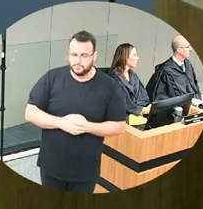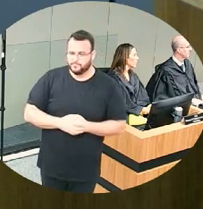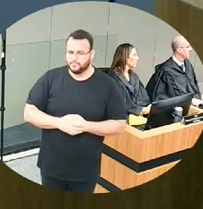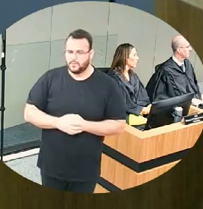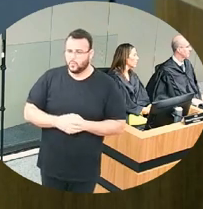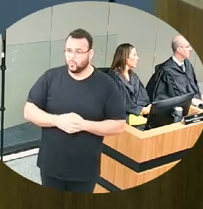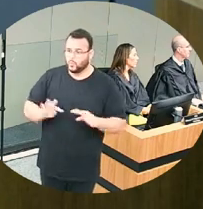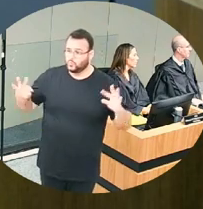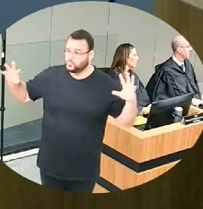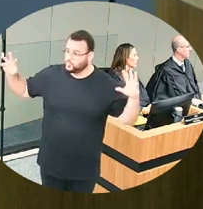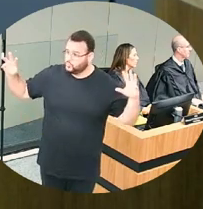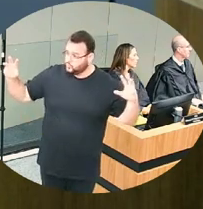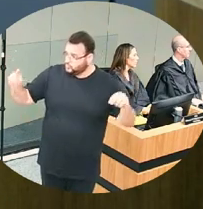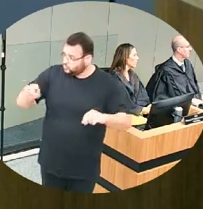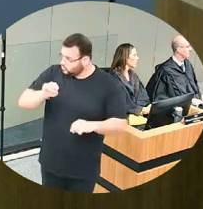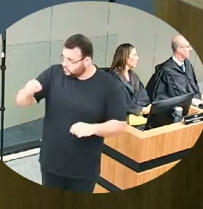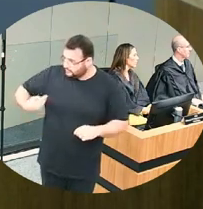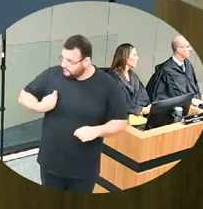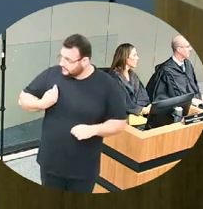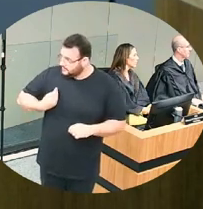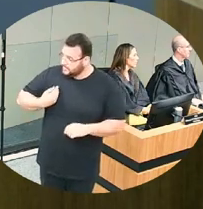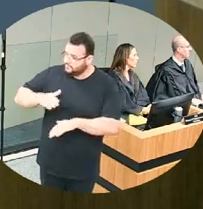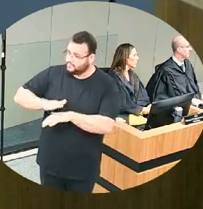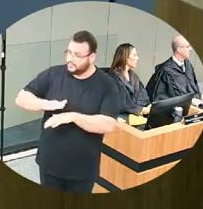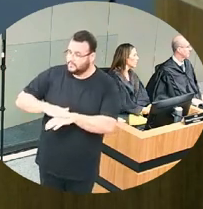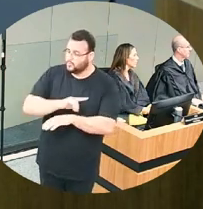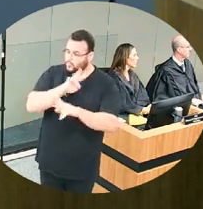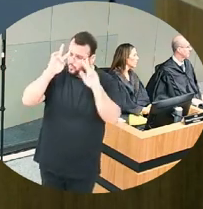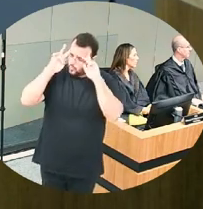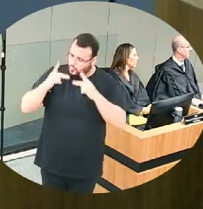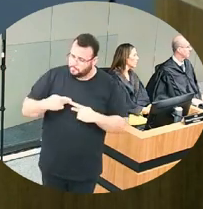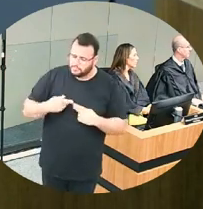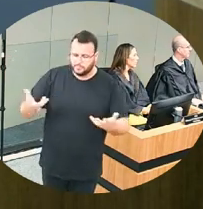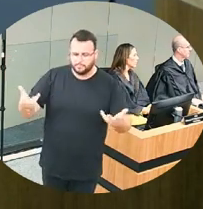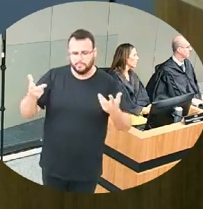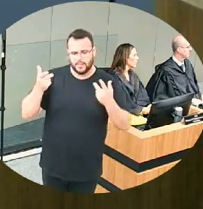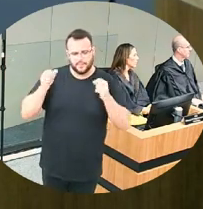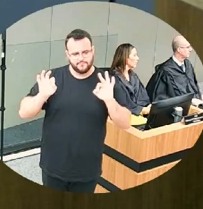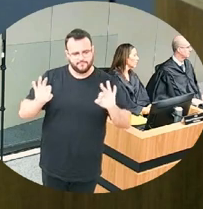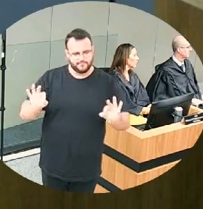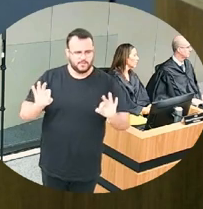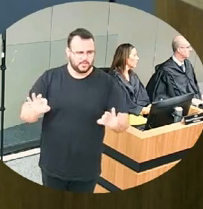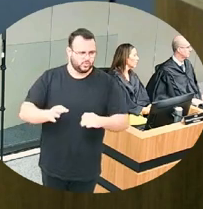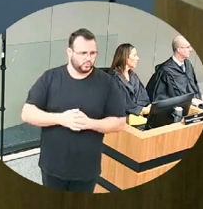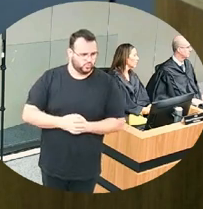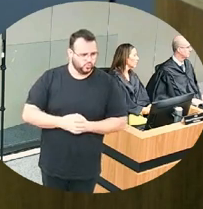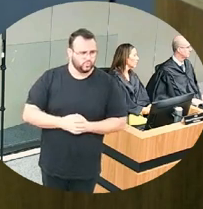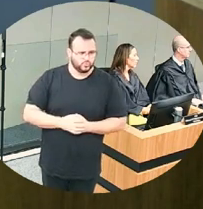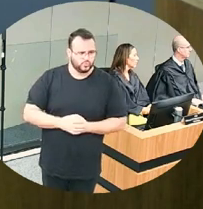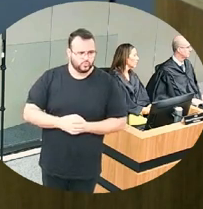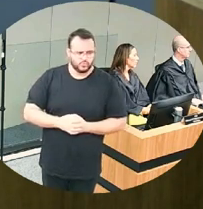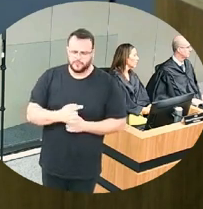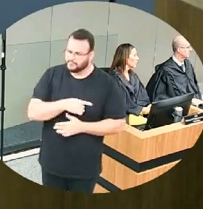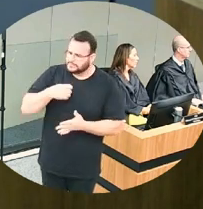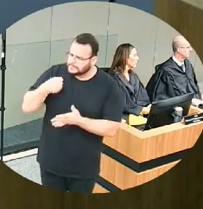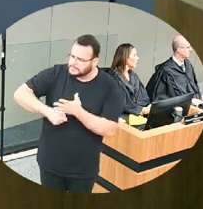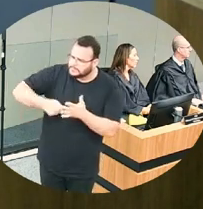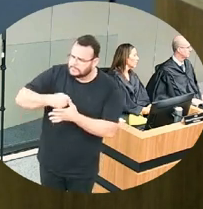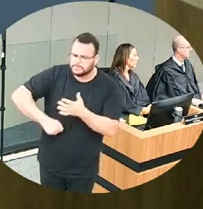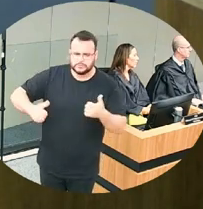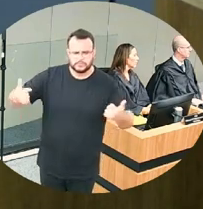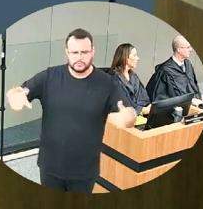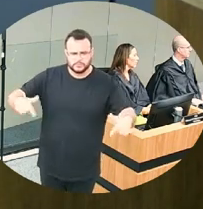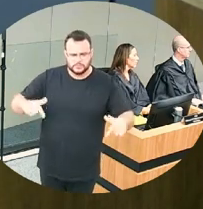de um todo um trabalho de todos que assim realizaram o senhor foi um ser humano incrível o senhor se dedicou de corpo e